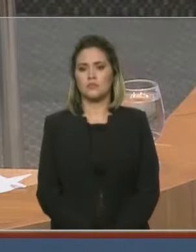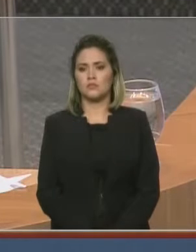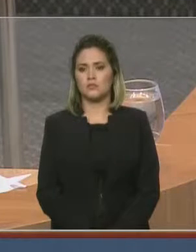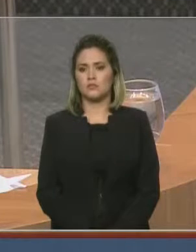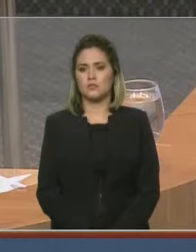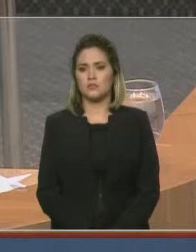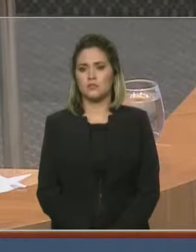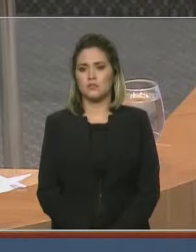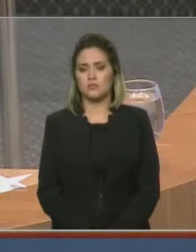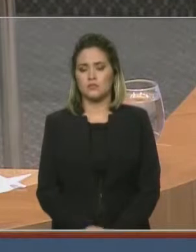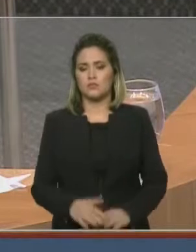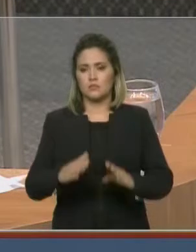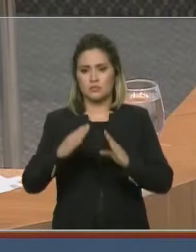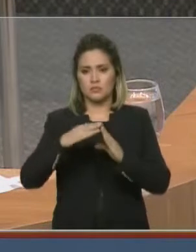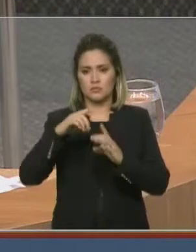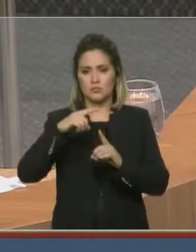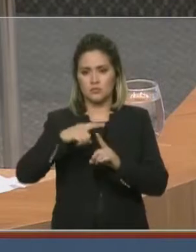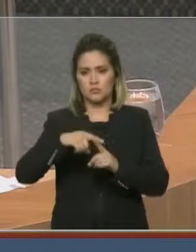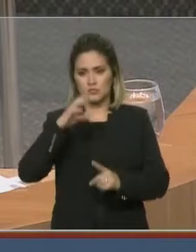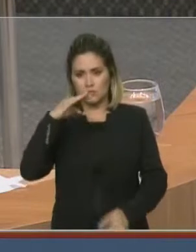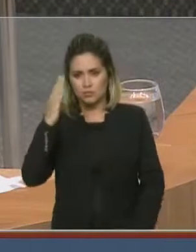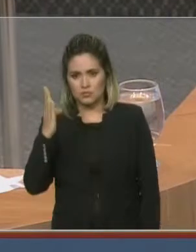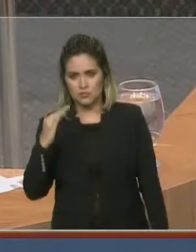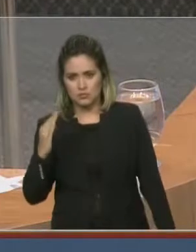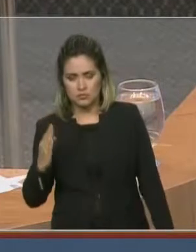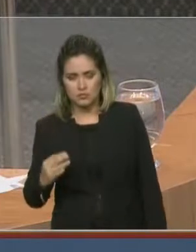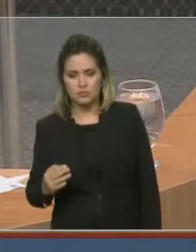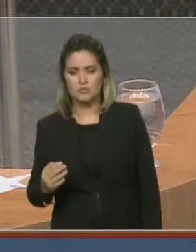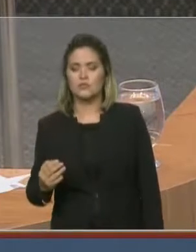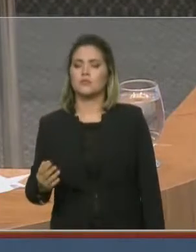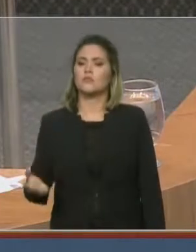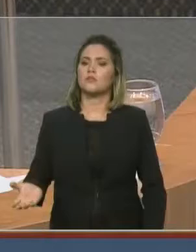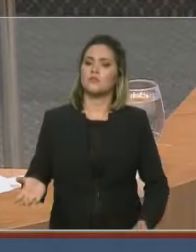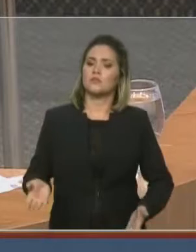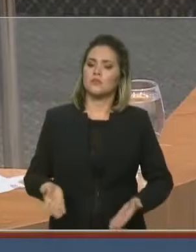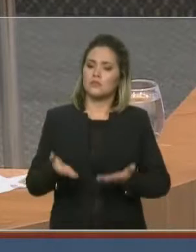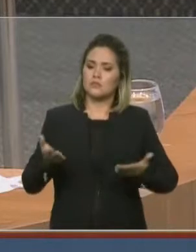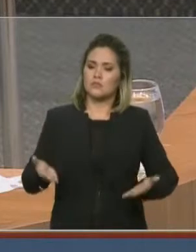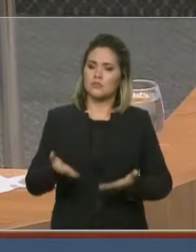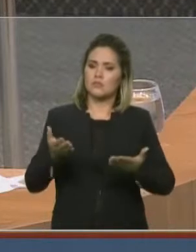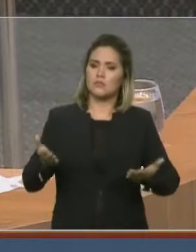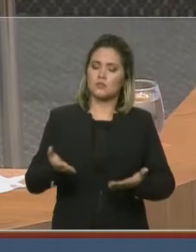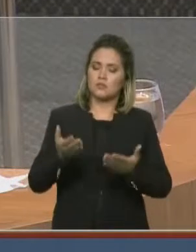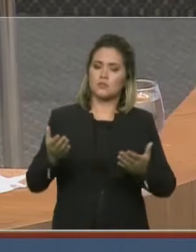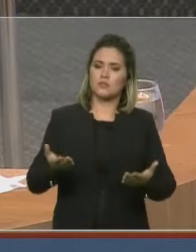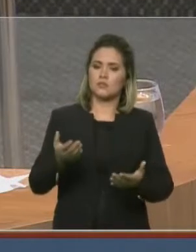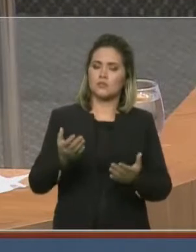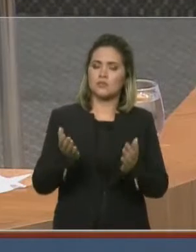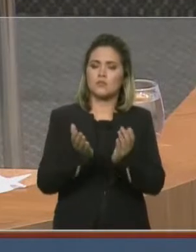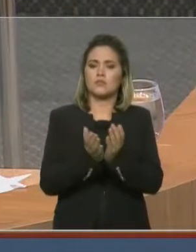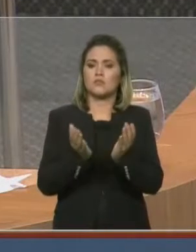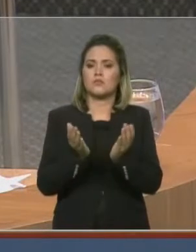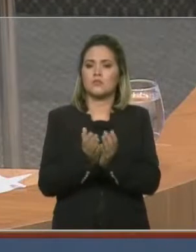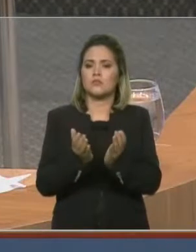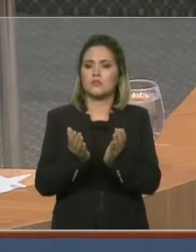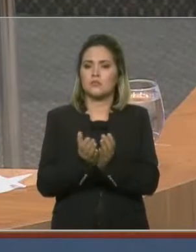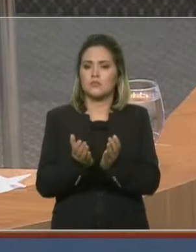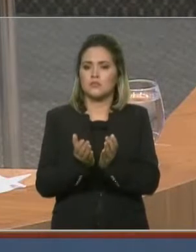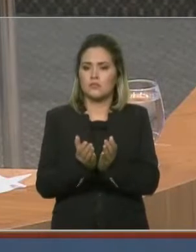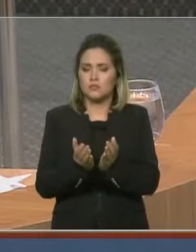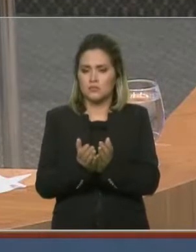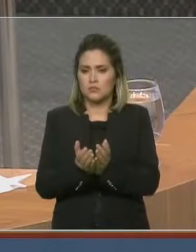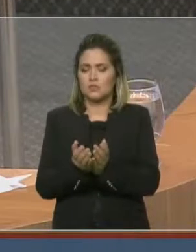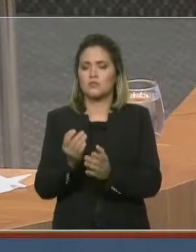Igreja, no Brasil, pretende estimular a participação dos cristãos em políticas